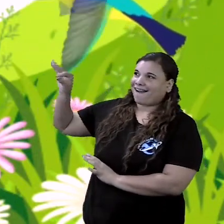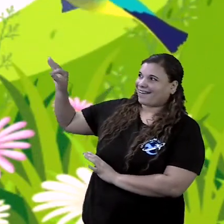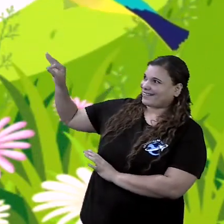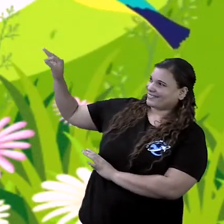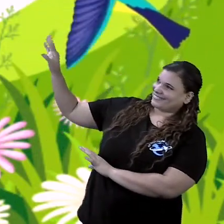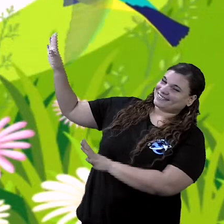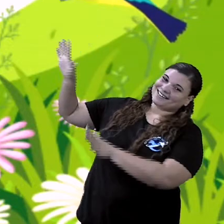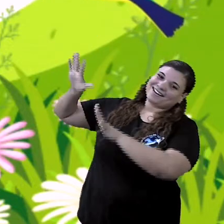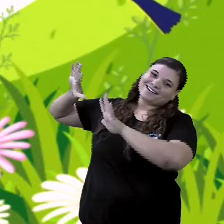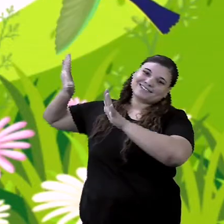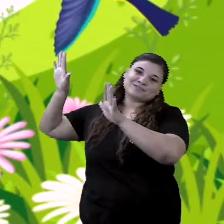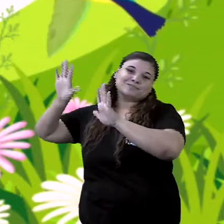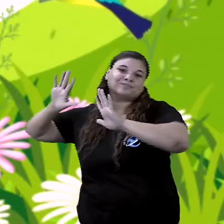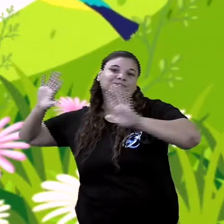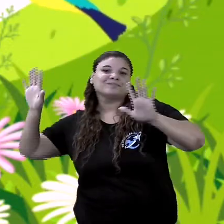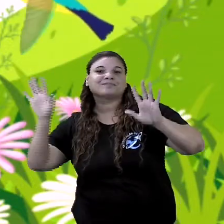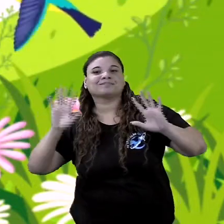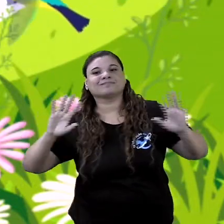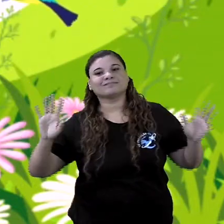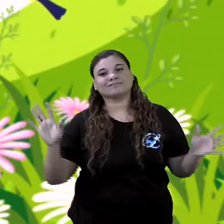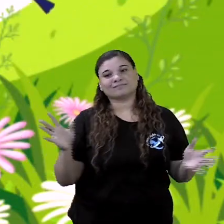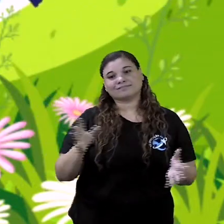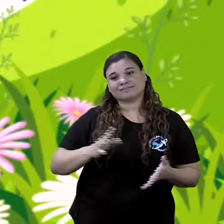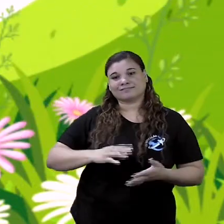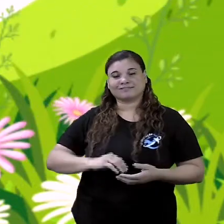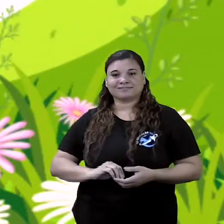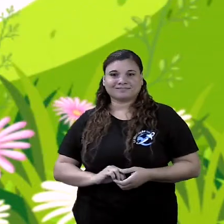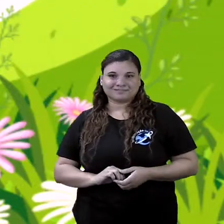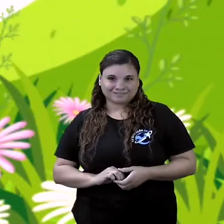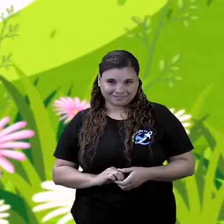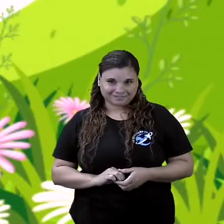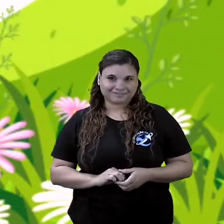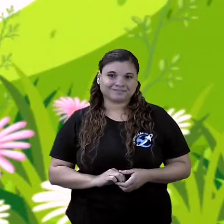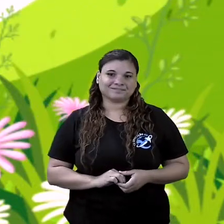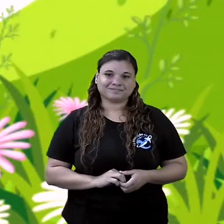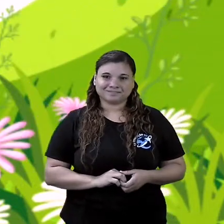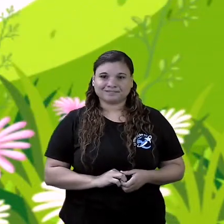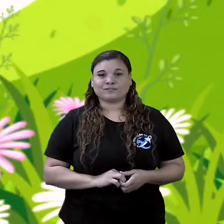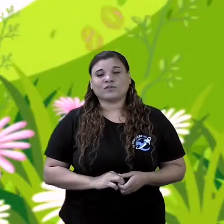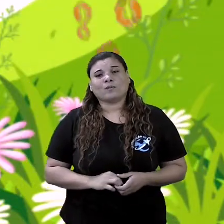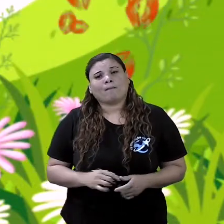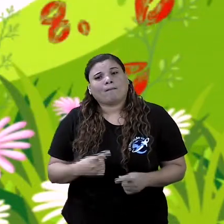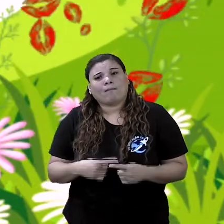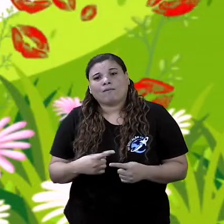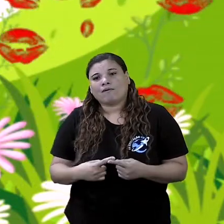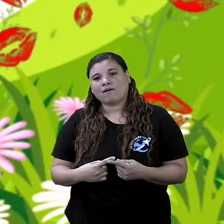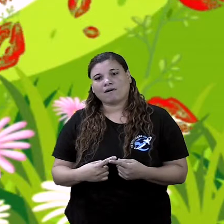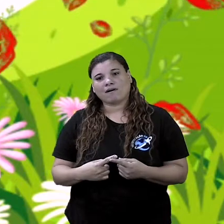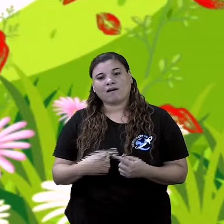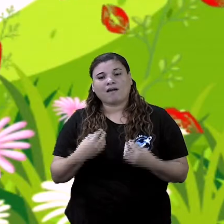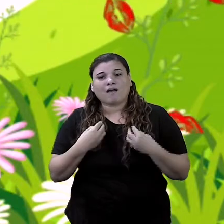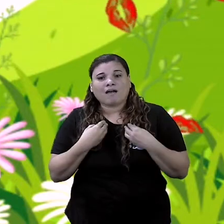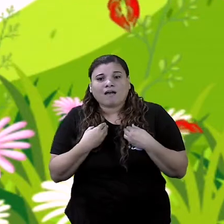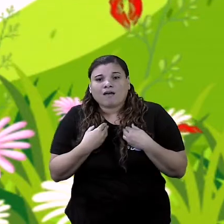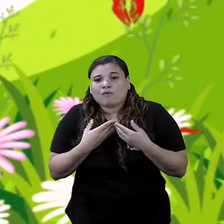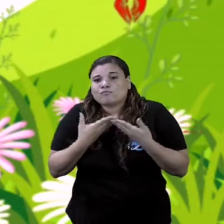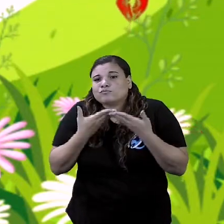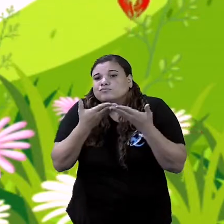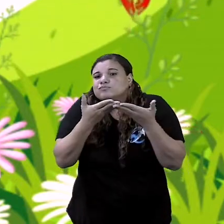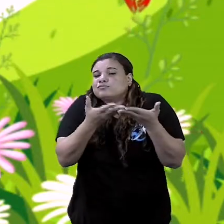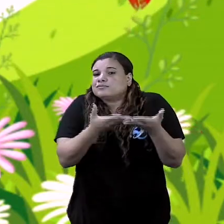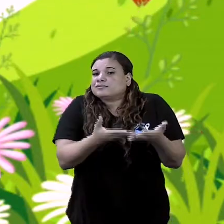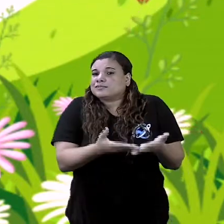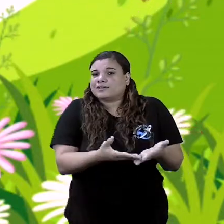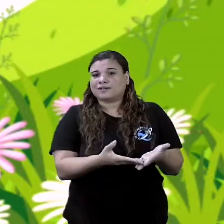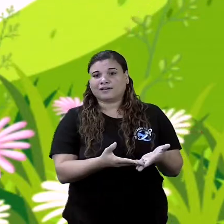da tua casa, lhe der um beijo e partir. Foi eu que mandei o beijo,